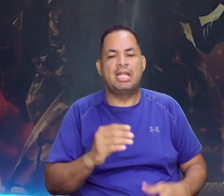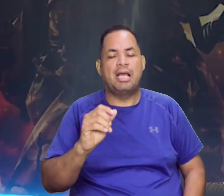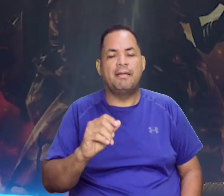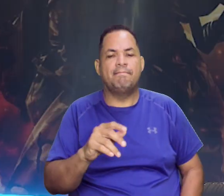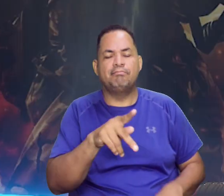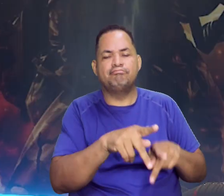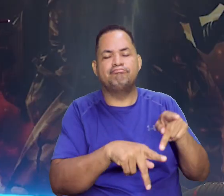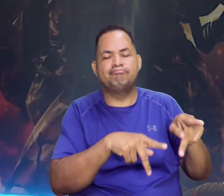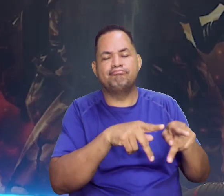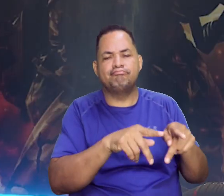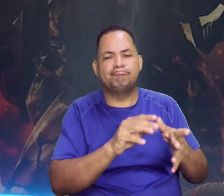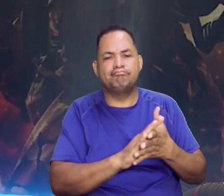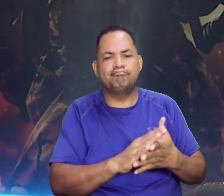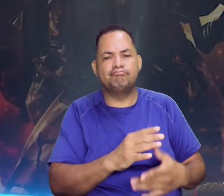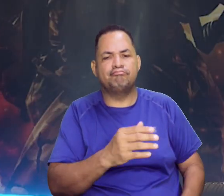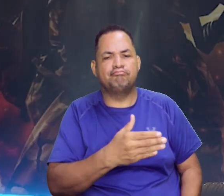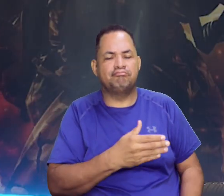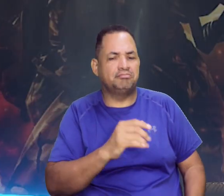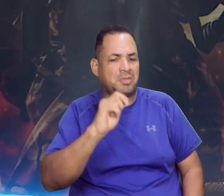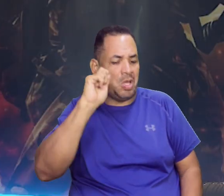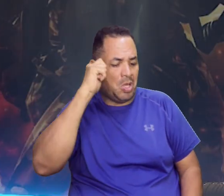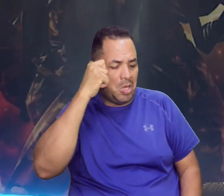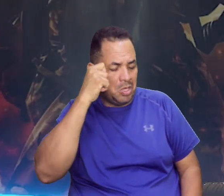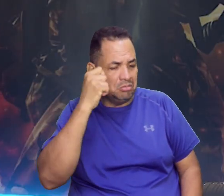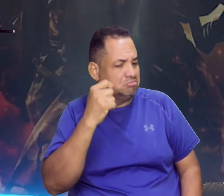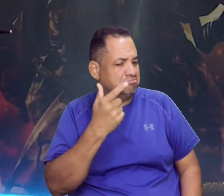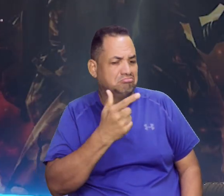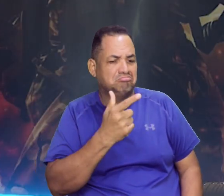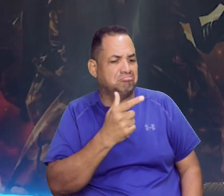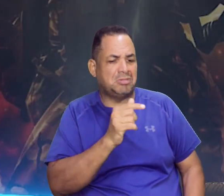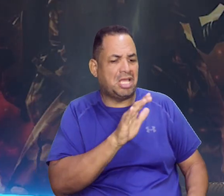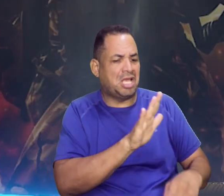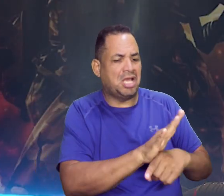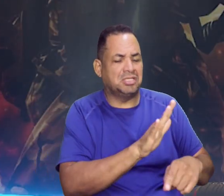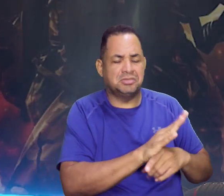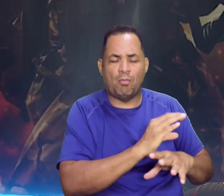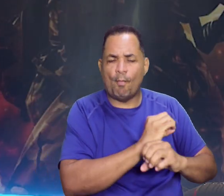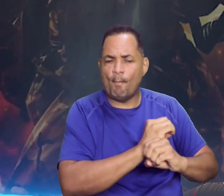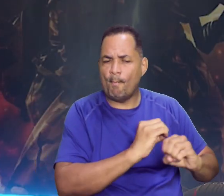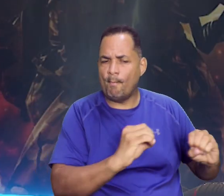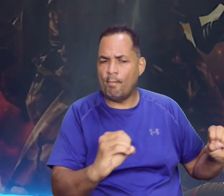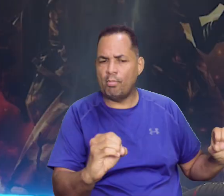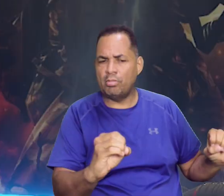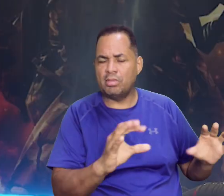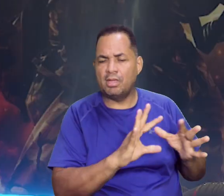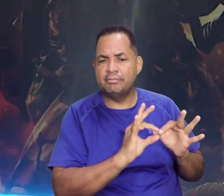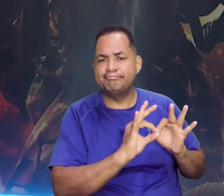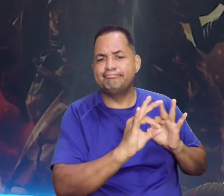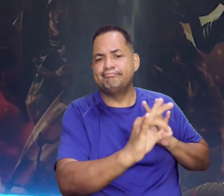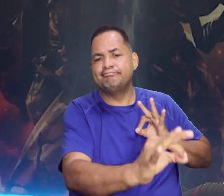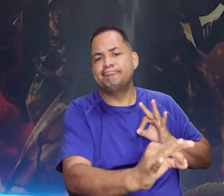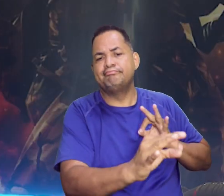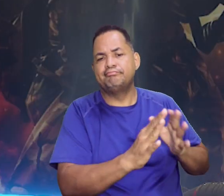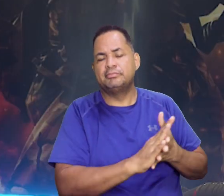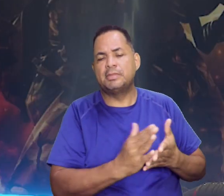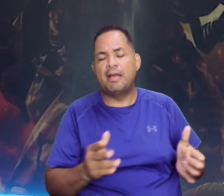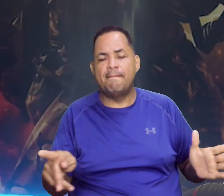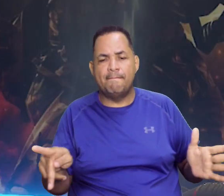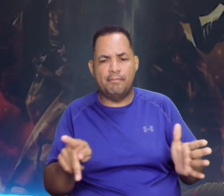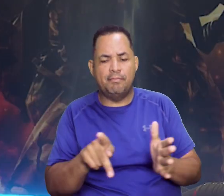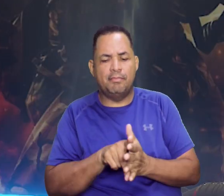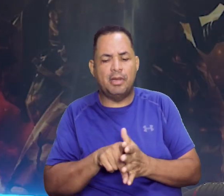ter assistência alguma, ela vai ficar à mercê, vai ficar distante. Para quê? Para os